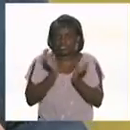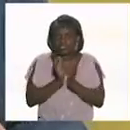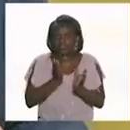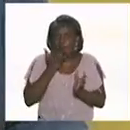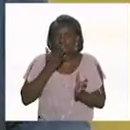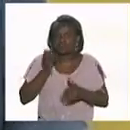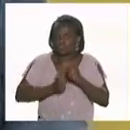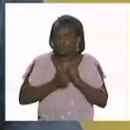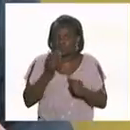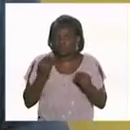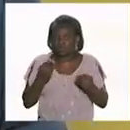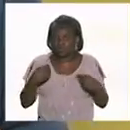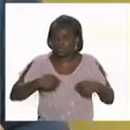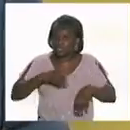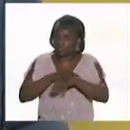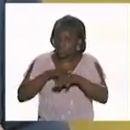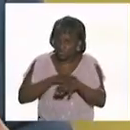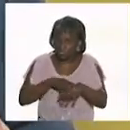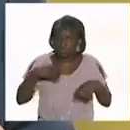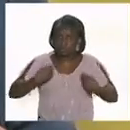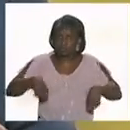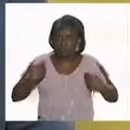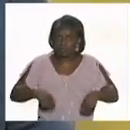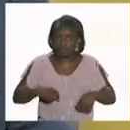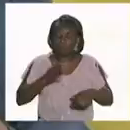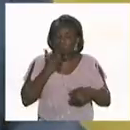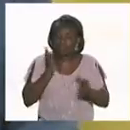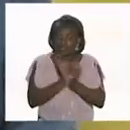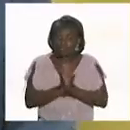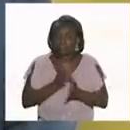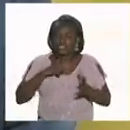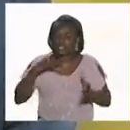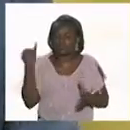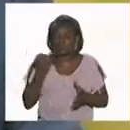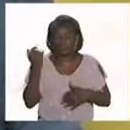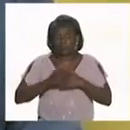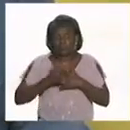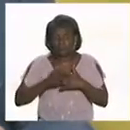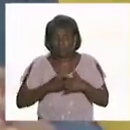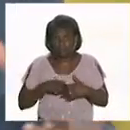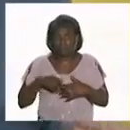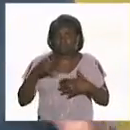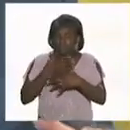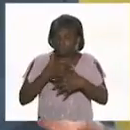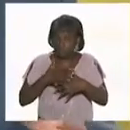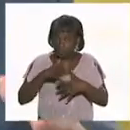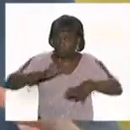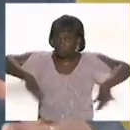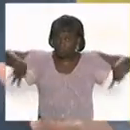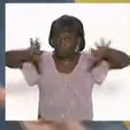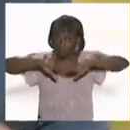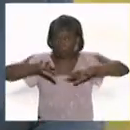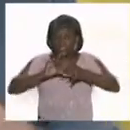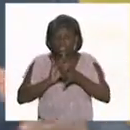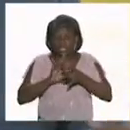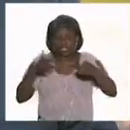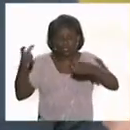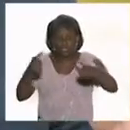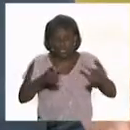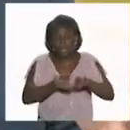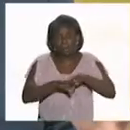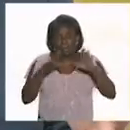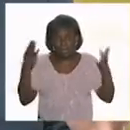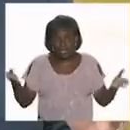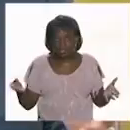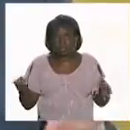clubes. Esse é um debate que tem que ser feito, porque os clubes cumprem papel importante, tanto do ponto de vista urbanístico, de você deixar